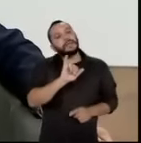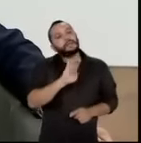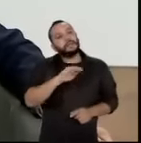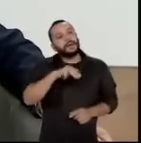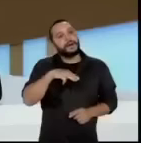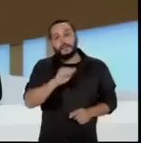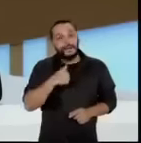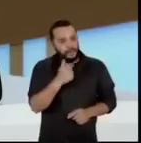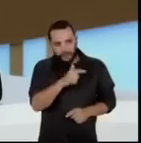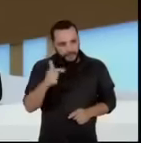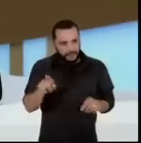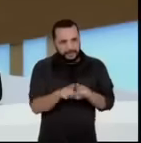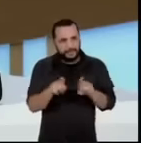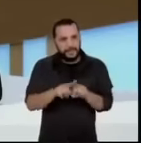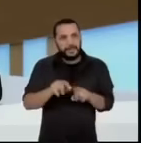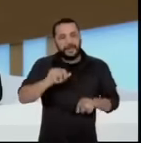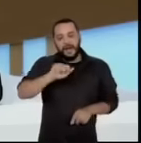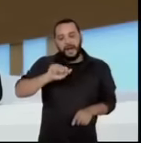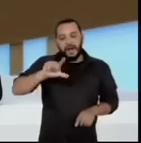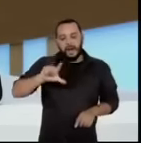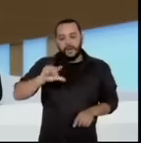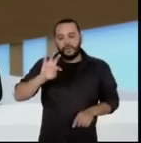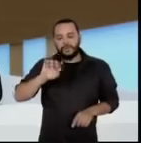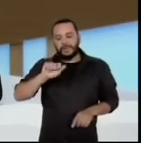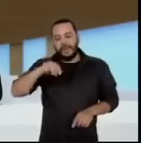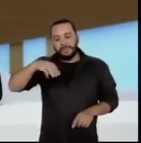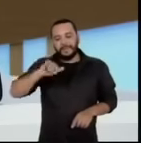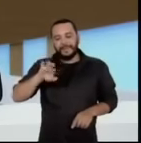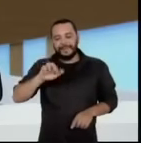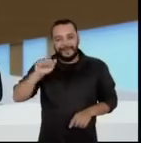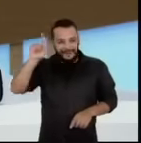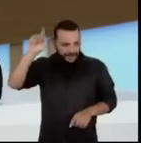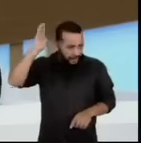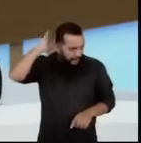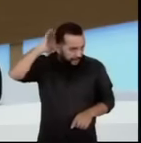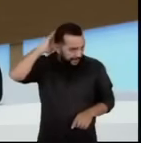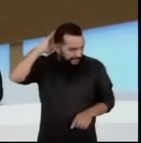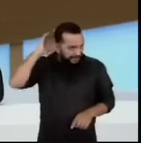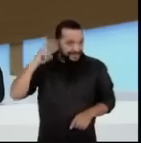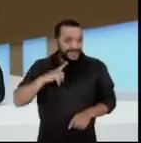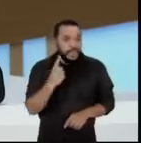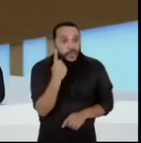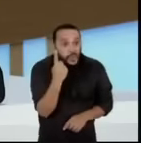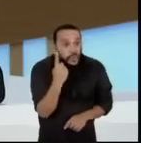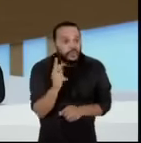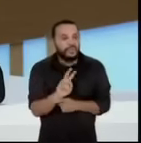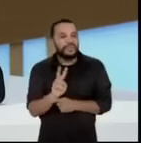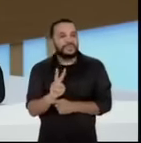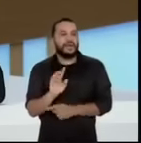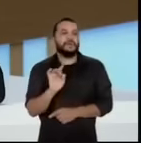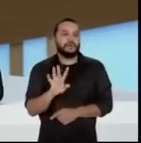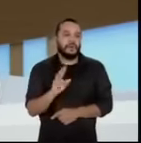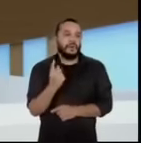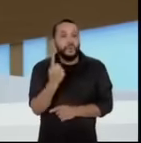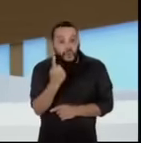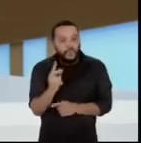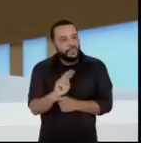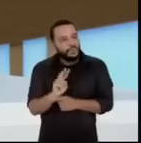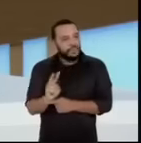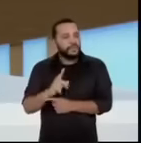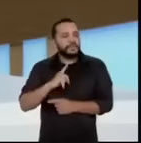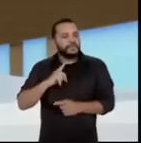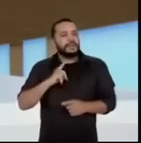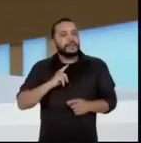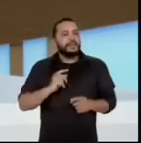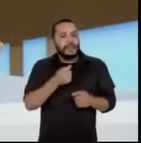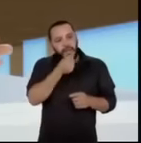do Brasil, o terceiro maior do mundo, tem um fiscal, segundo até a reportagem do Fantástico